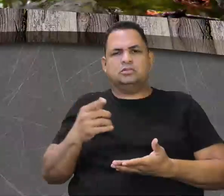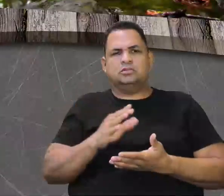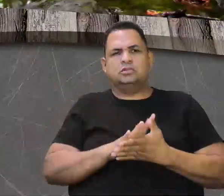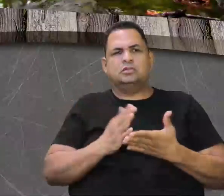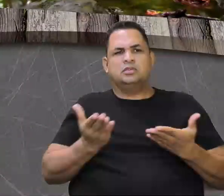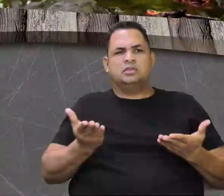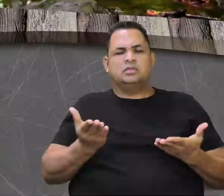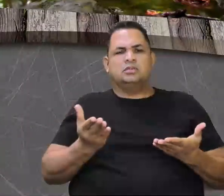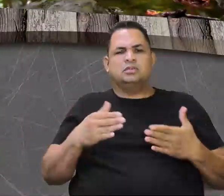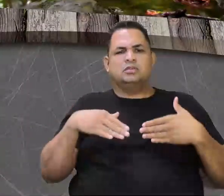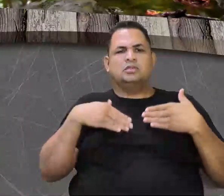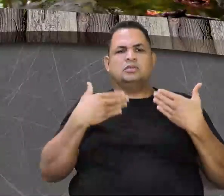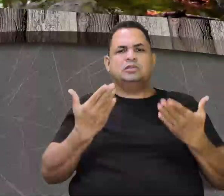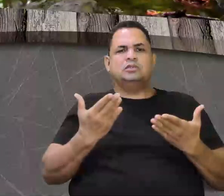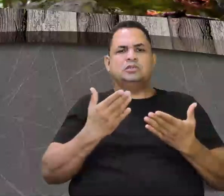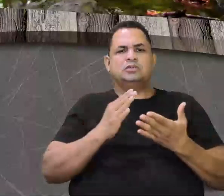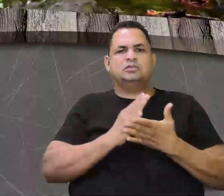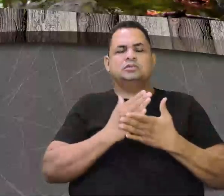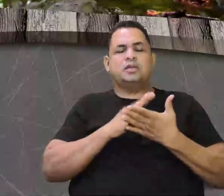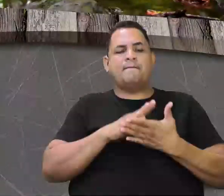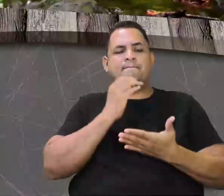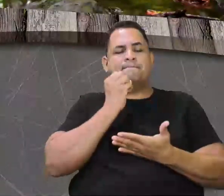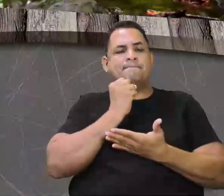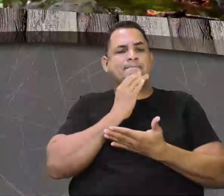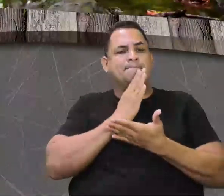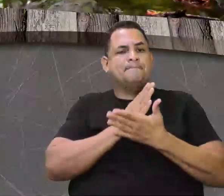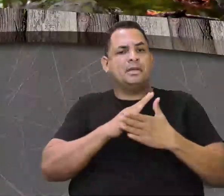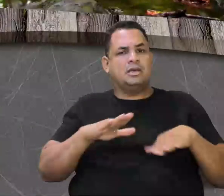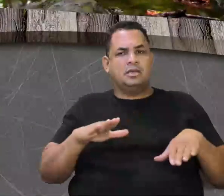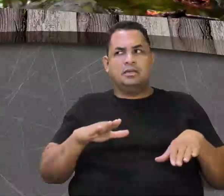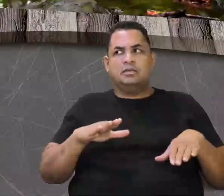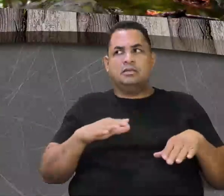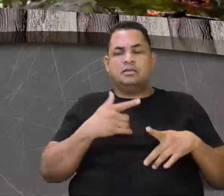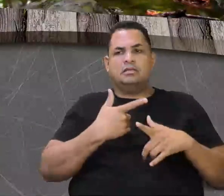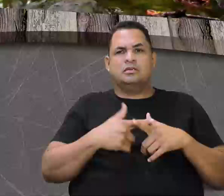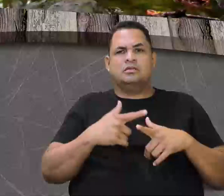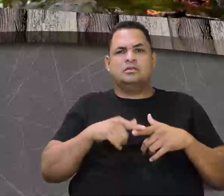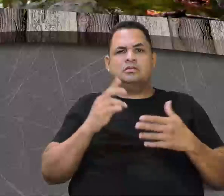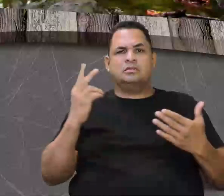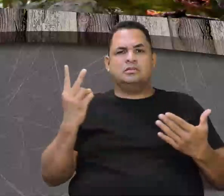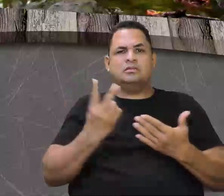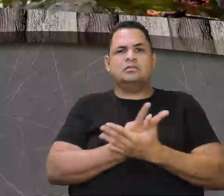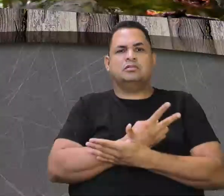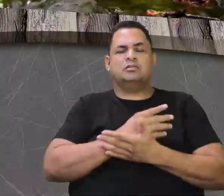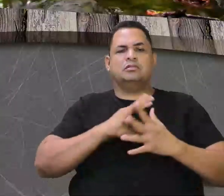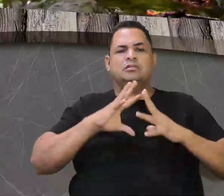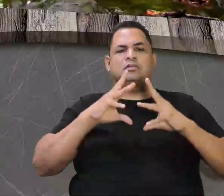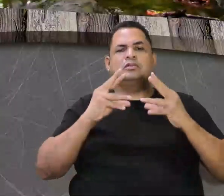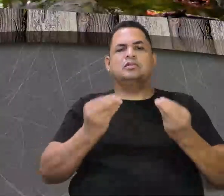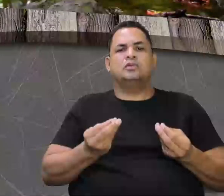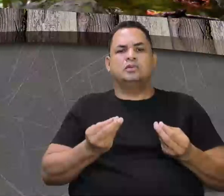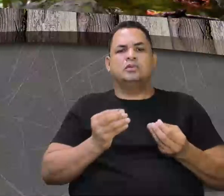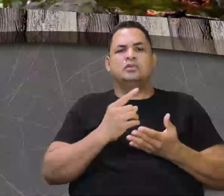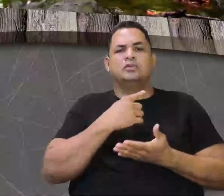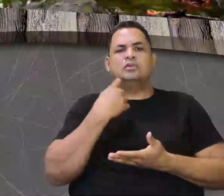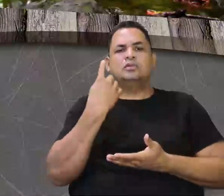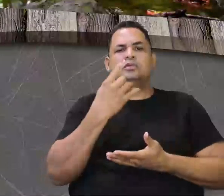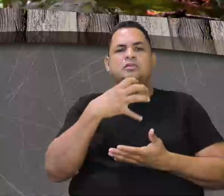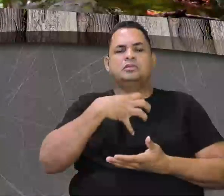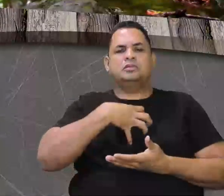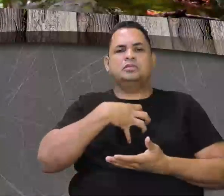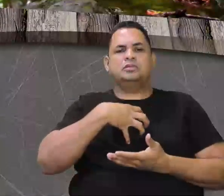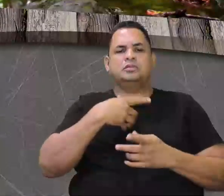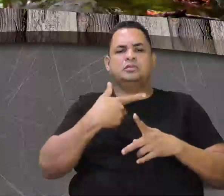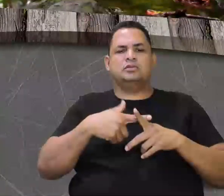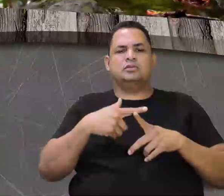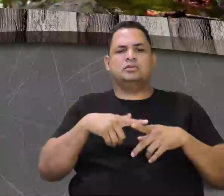E aí, quando você rompe essa sequência, o problema acontece. E todos nós vamos sentir